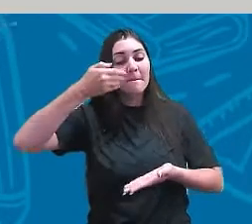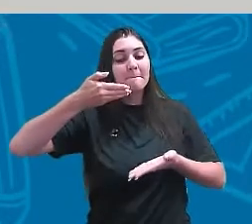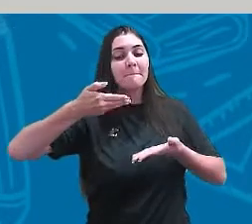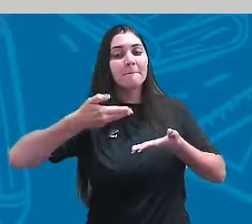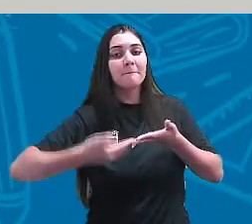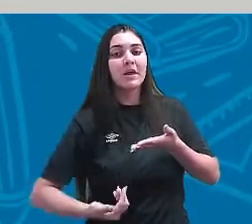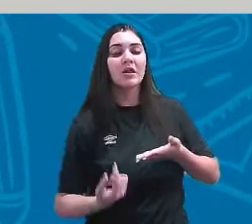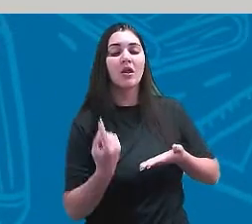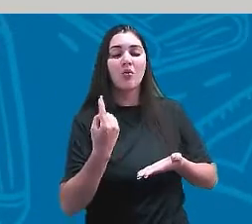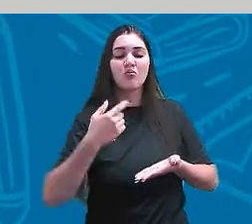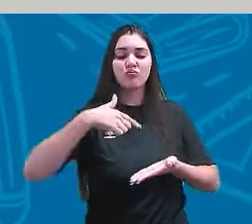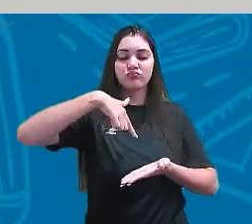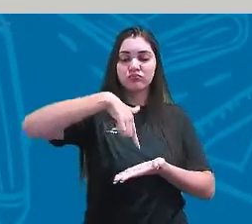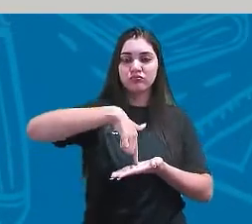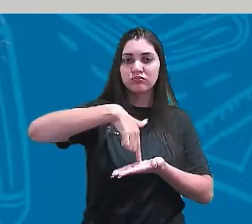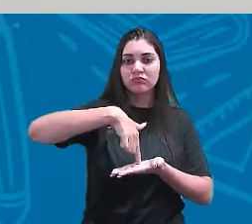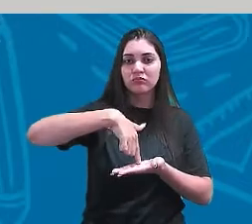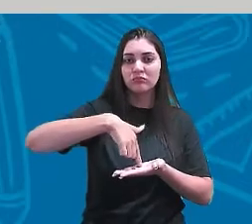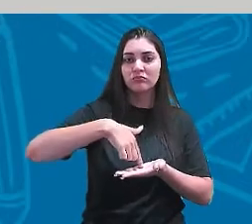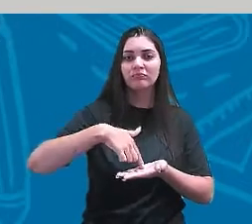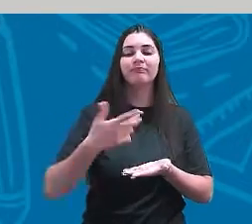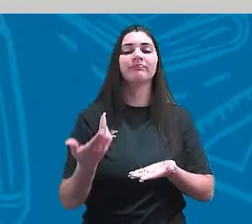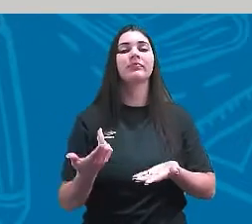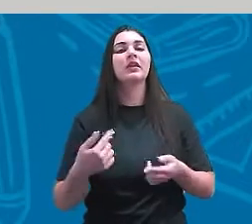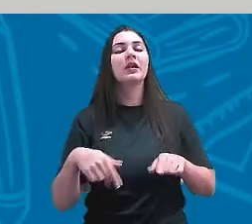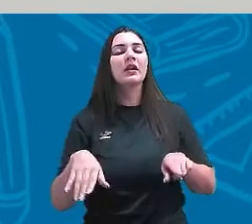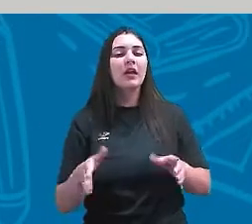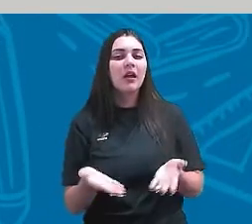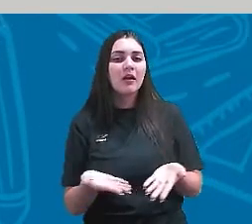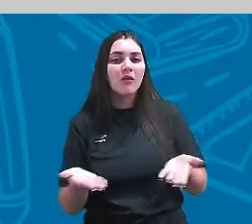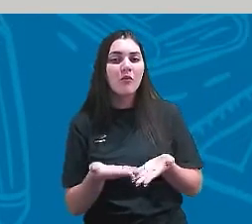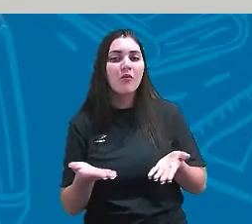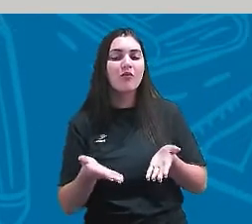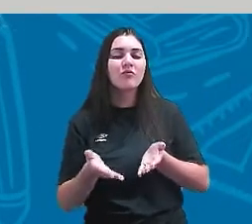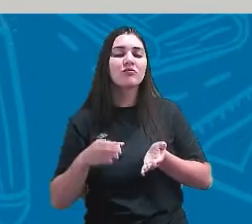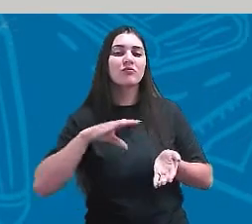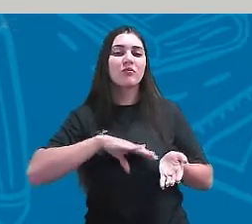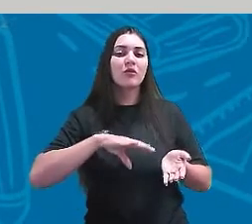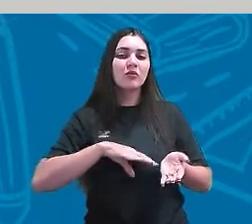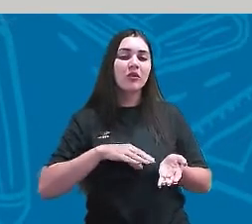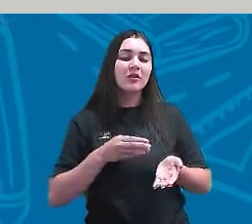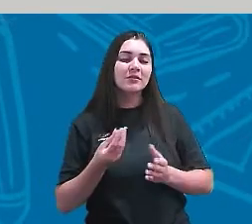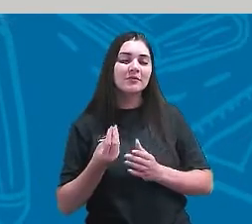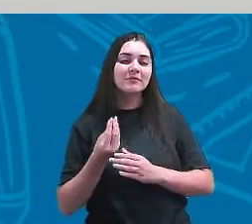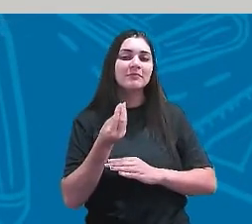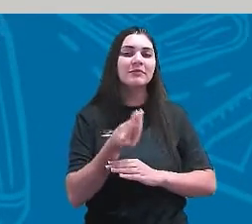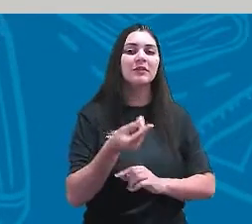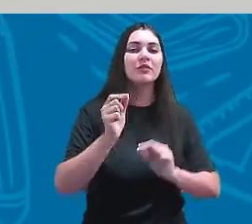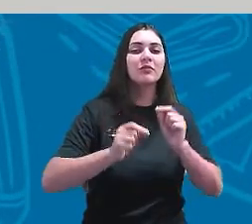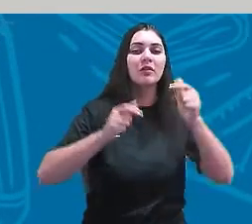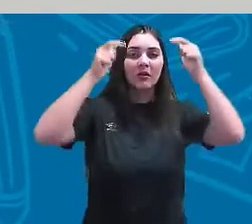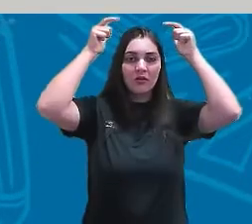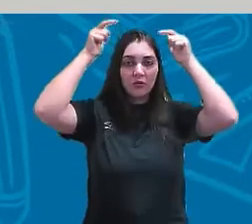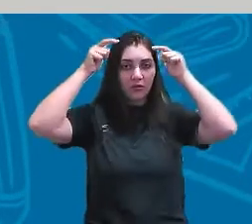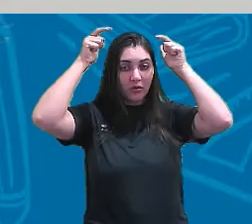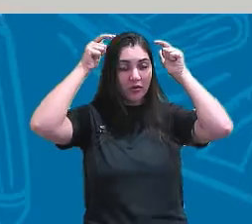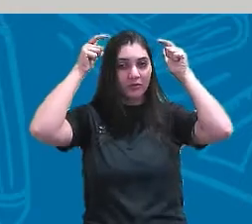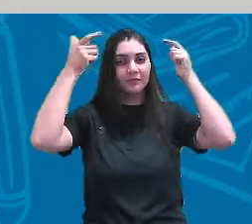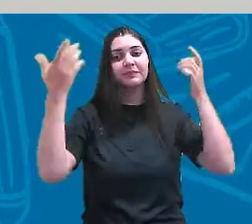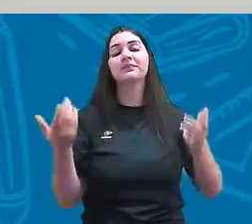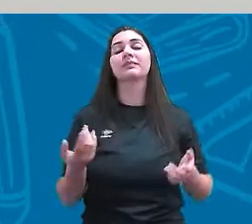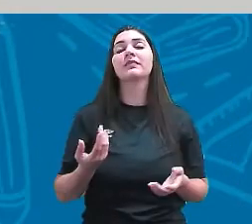em uma luta de capoeira. E veio os portugueses e acrescentaram o gorrinho. Lembra quando eu citei lá atrás que o nosso folclore é